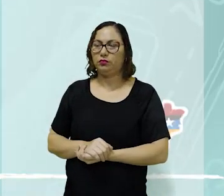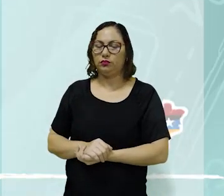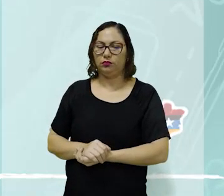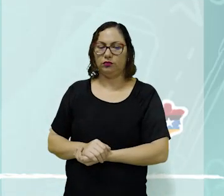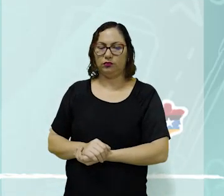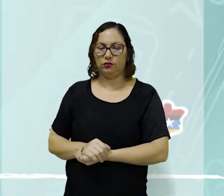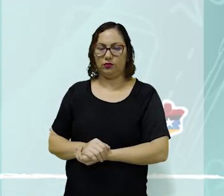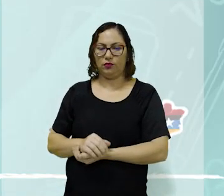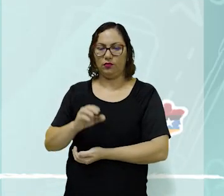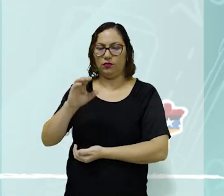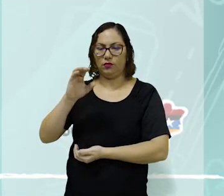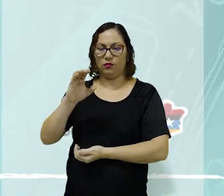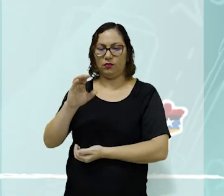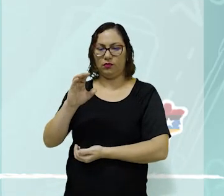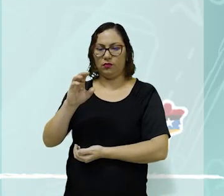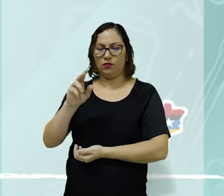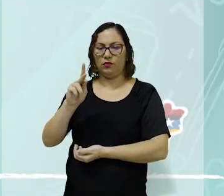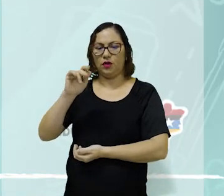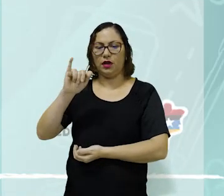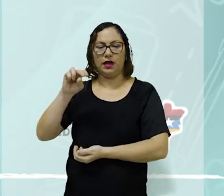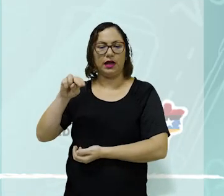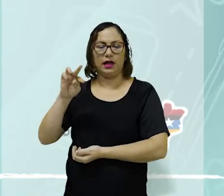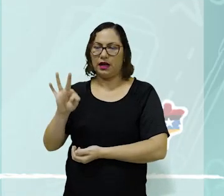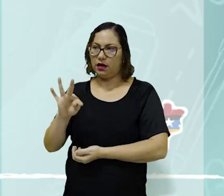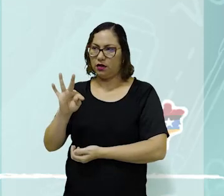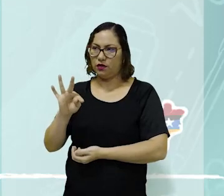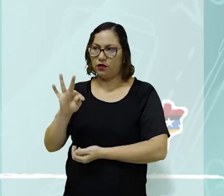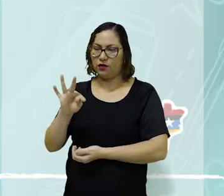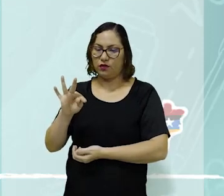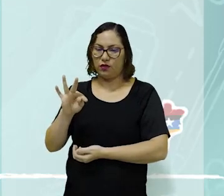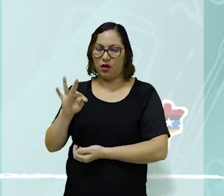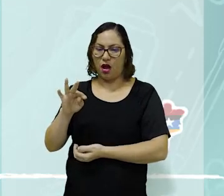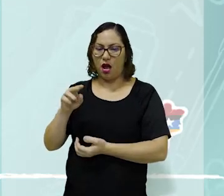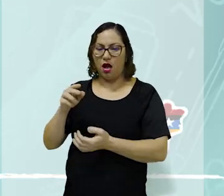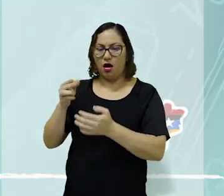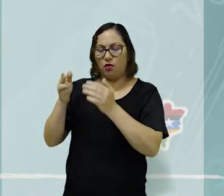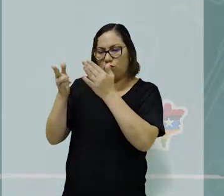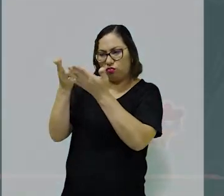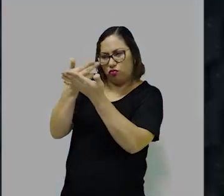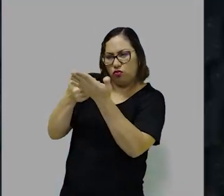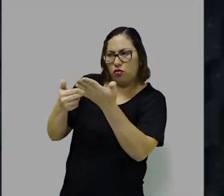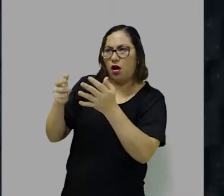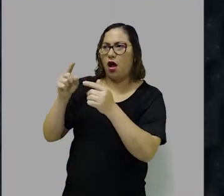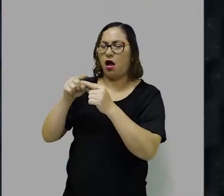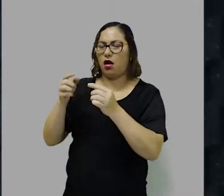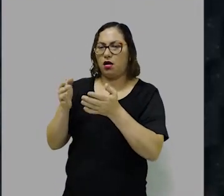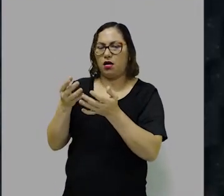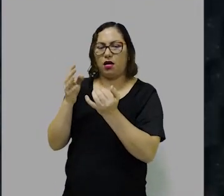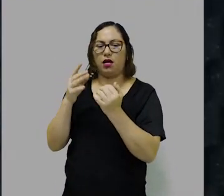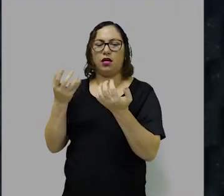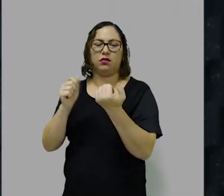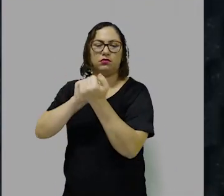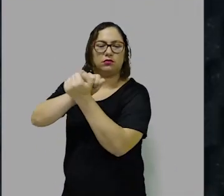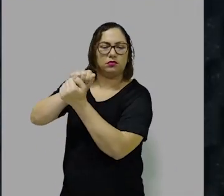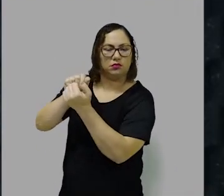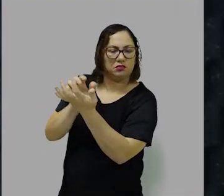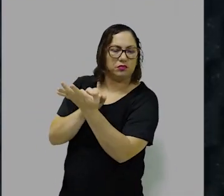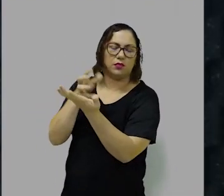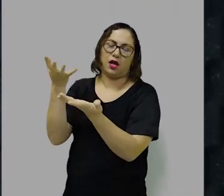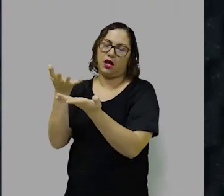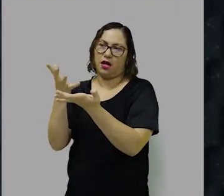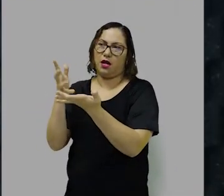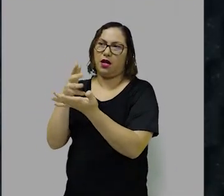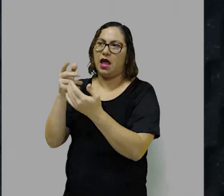Klimt, aquilo que eu falei para vocês, a obra dele é erótica, a obra dele é contemporânea, a obra dele é